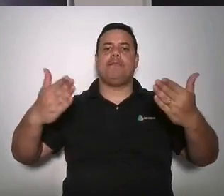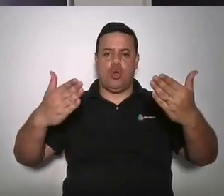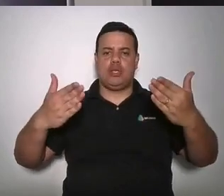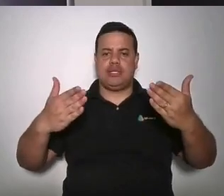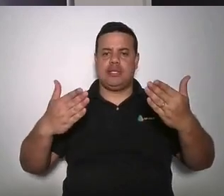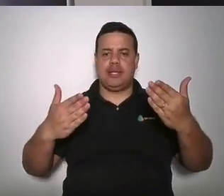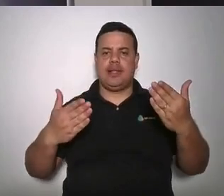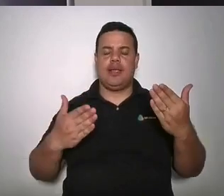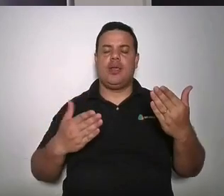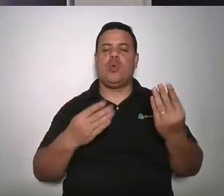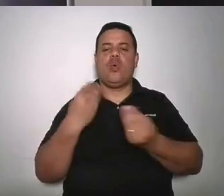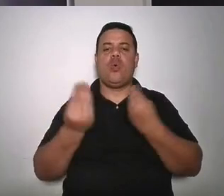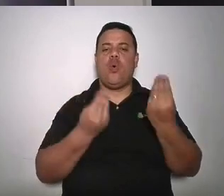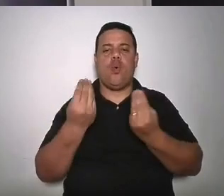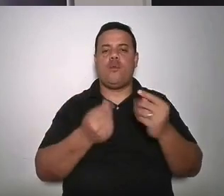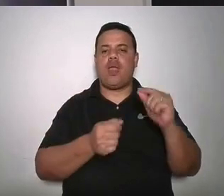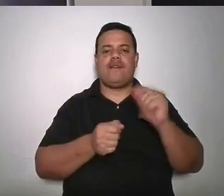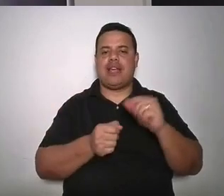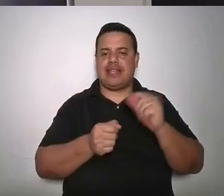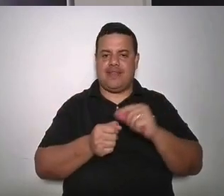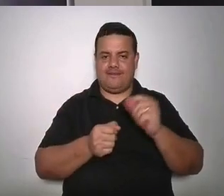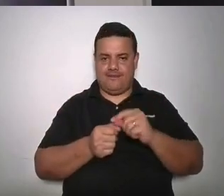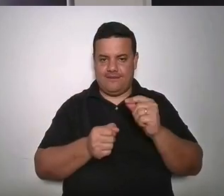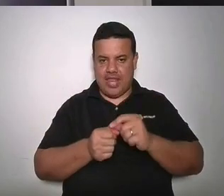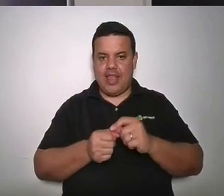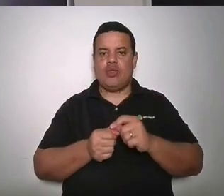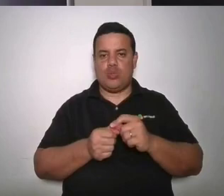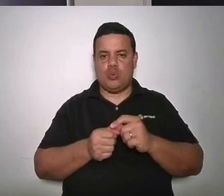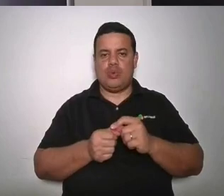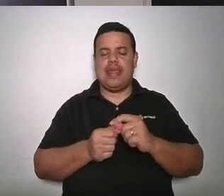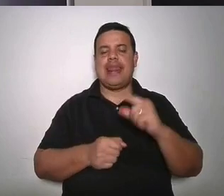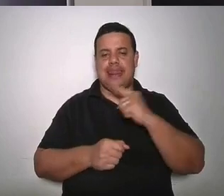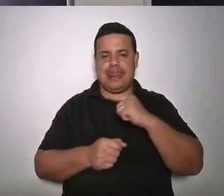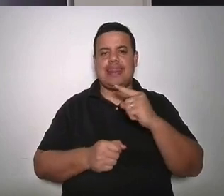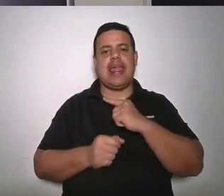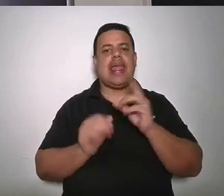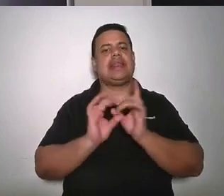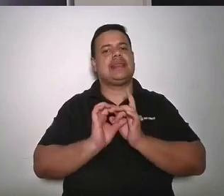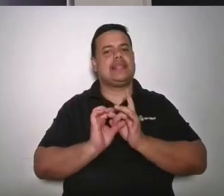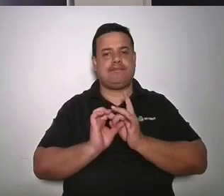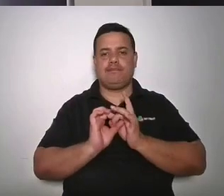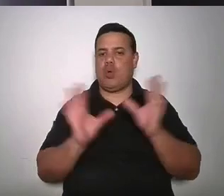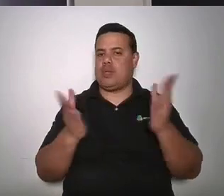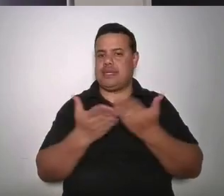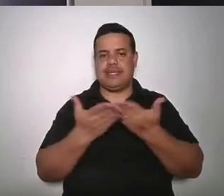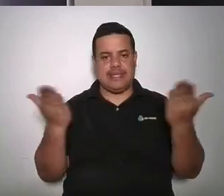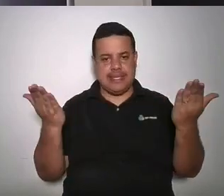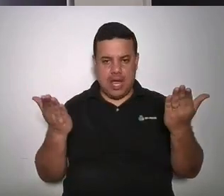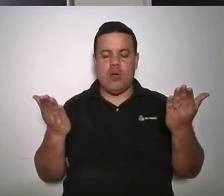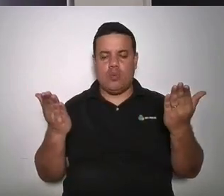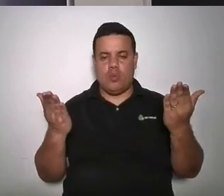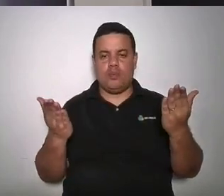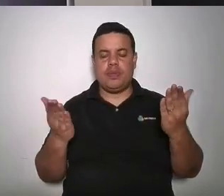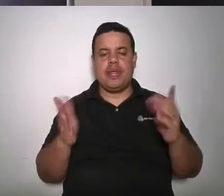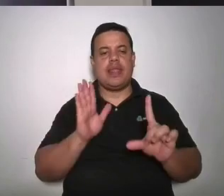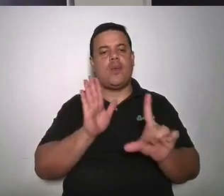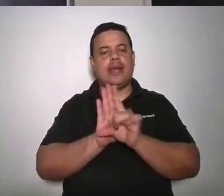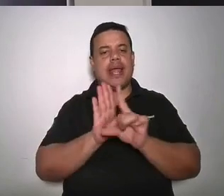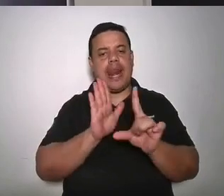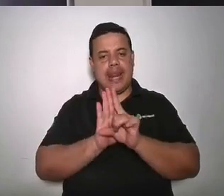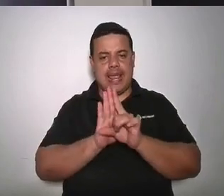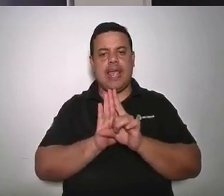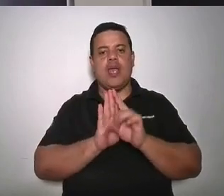como é que vai ser feita, tudo. Então, e as disposições gerais, que é vedado consignar na lei de orçamentária os créditos